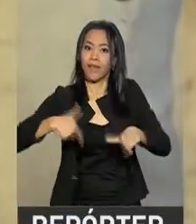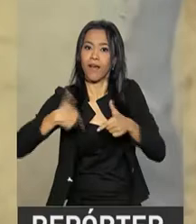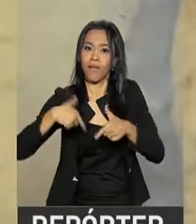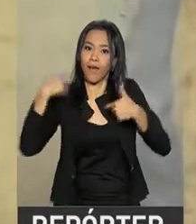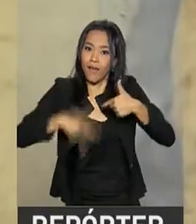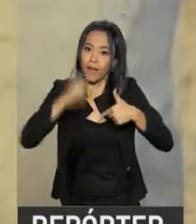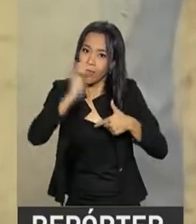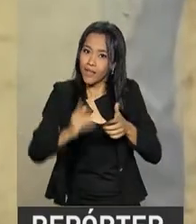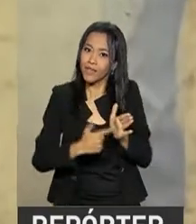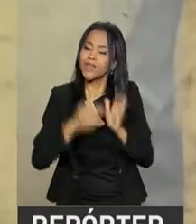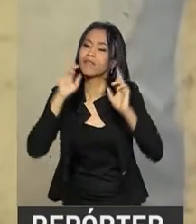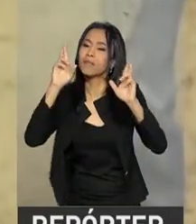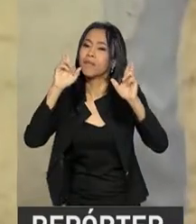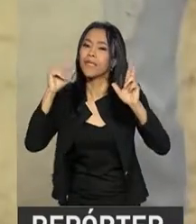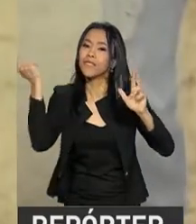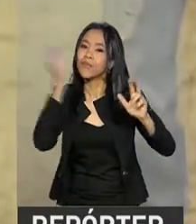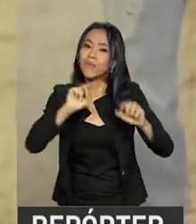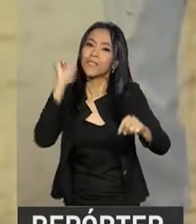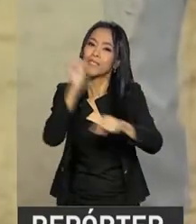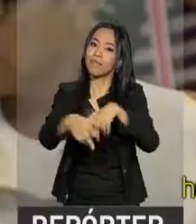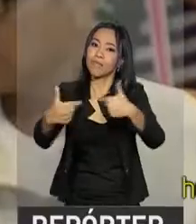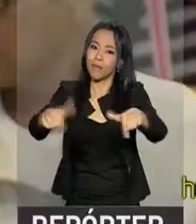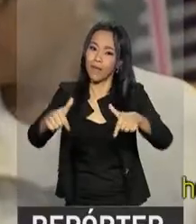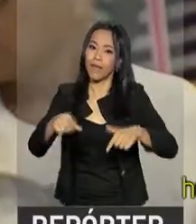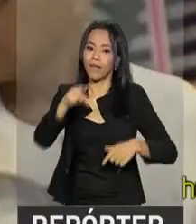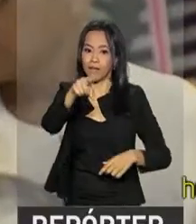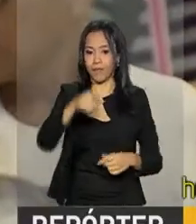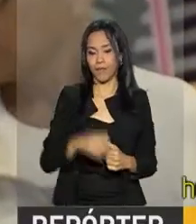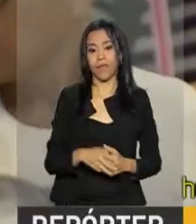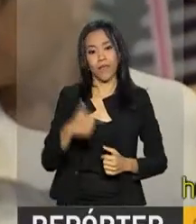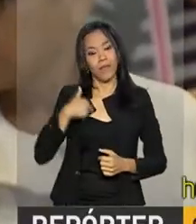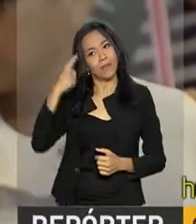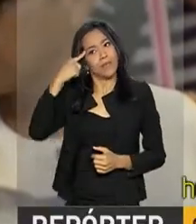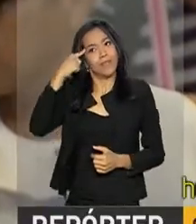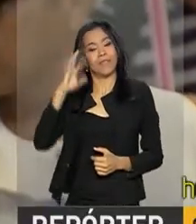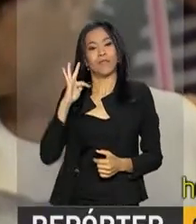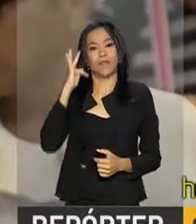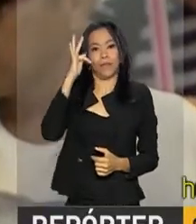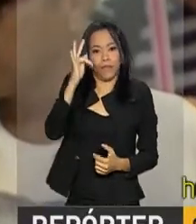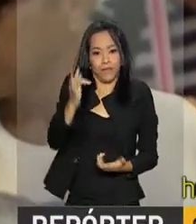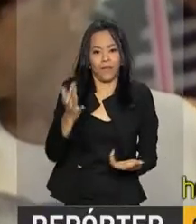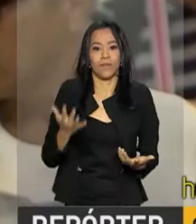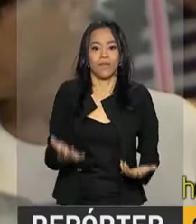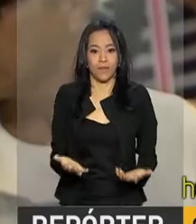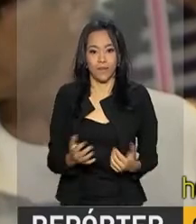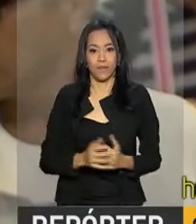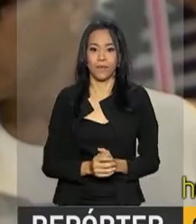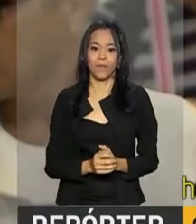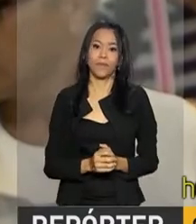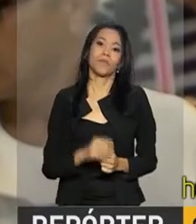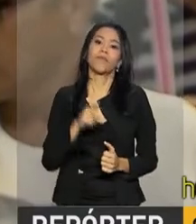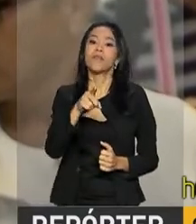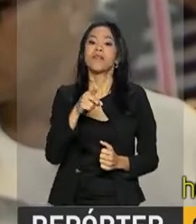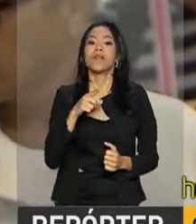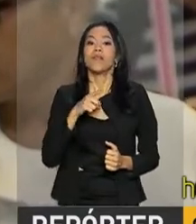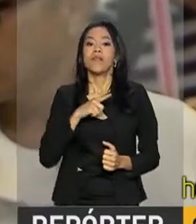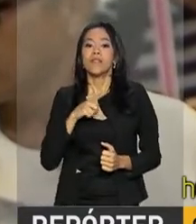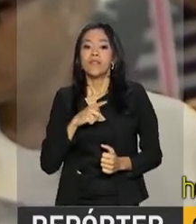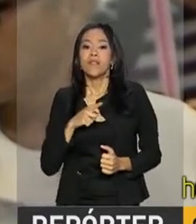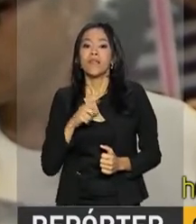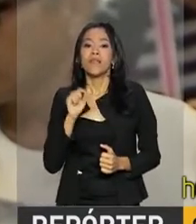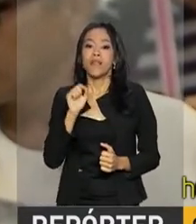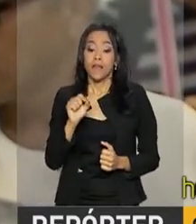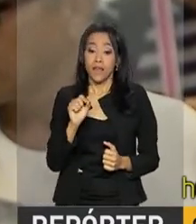brasileira, na esperança de conseguir um emprego. Eu espero o futuro, como lhe dije, ter a mis hijos aqui,